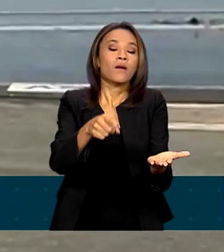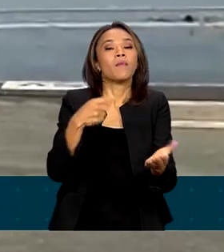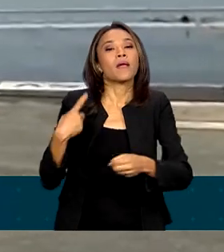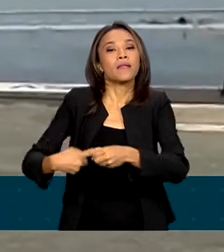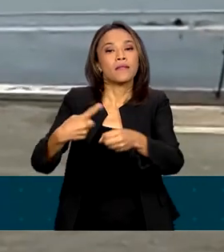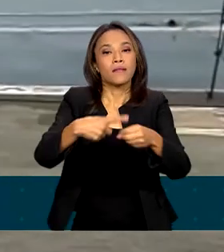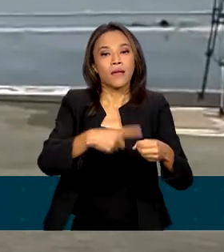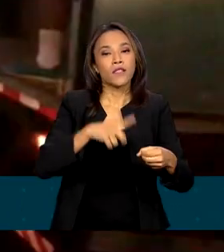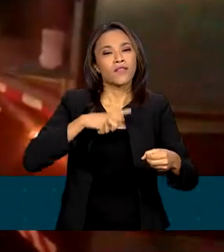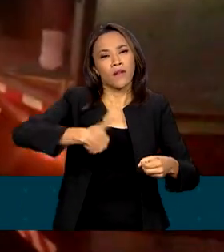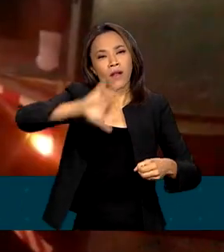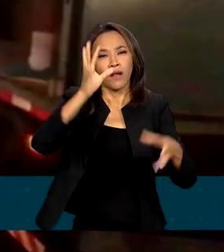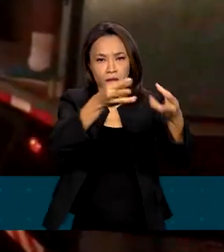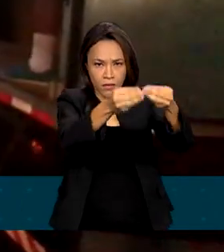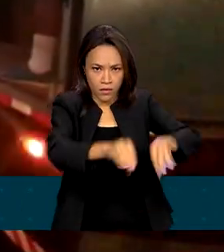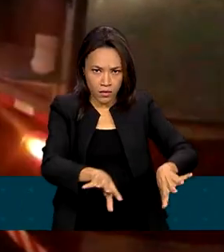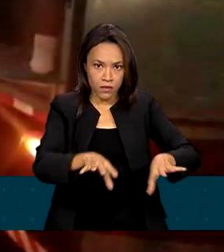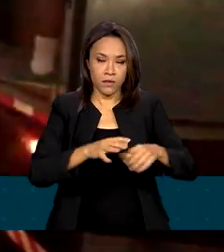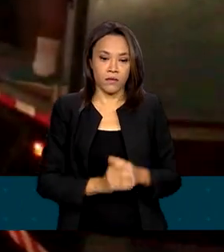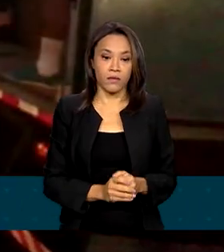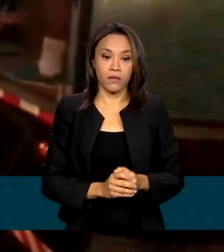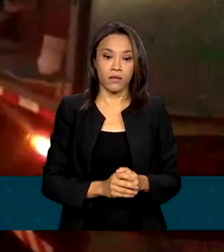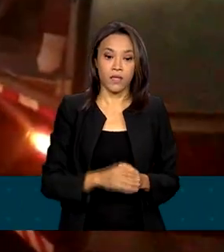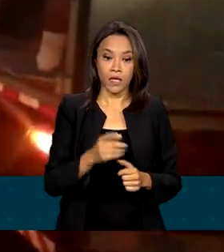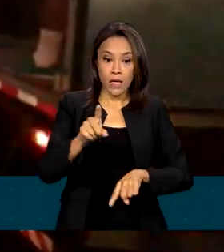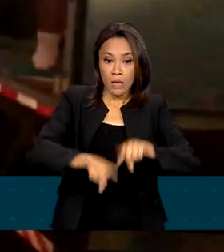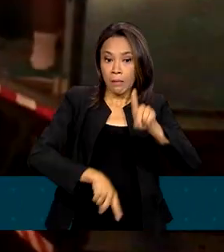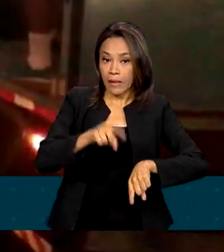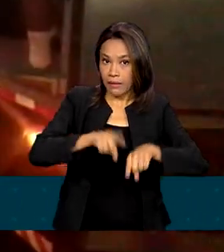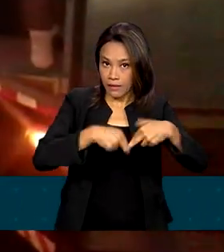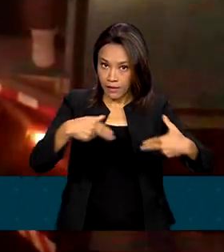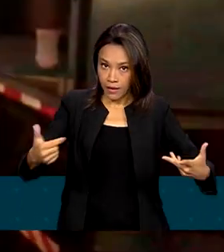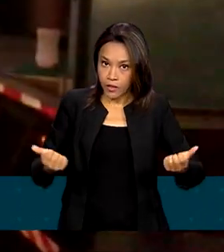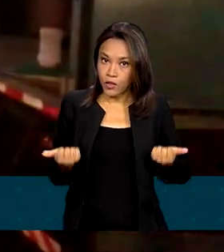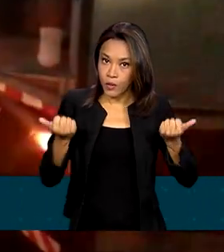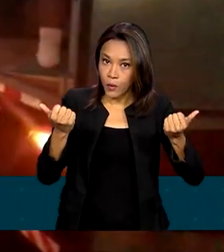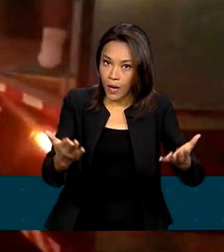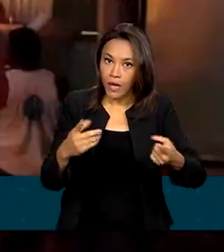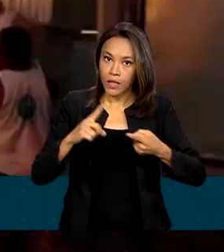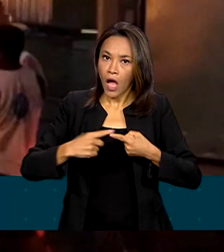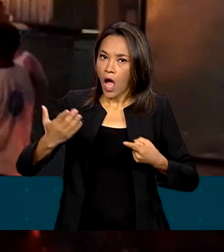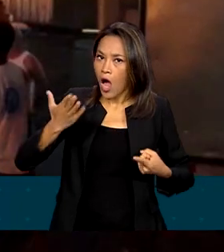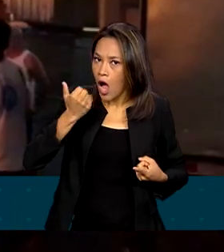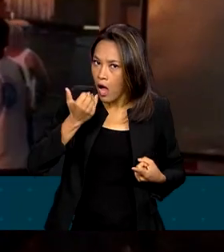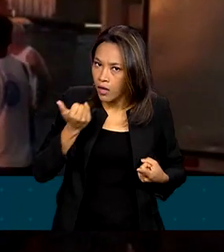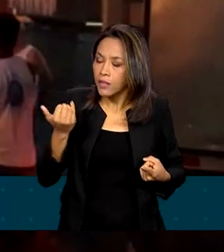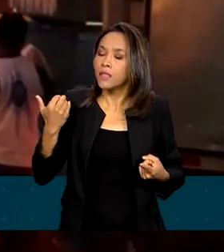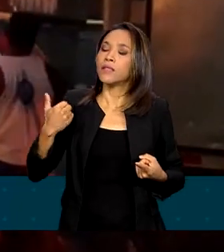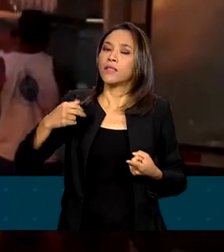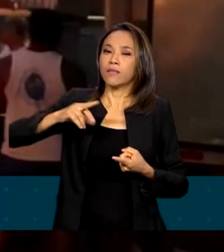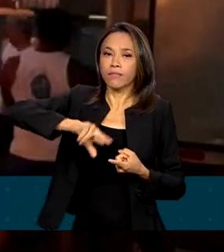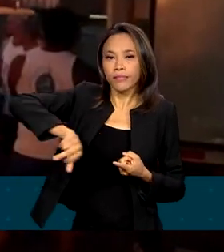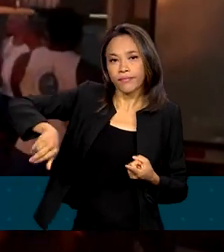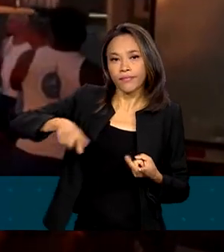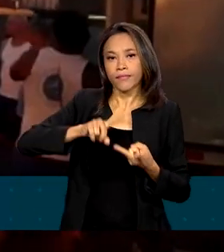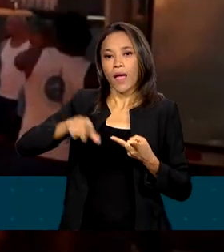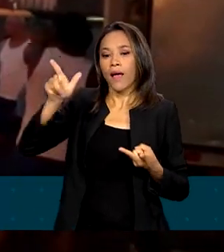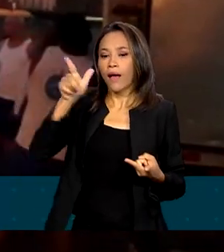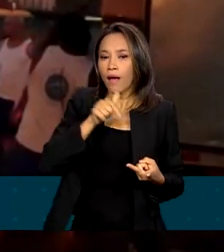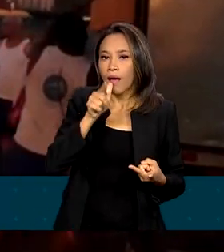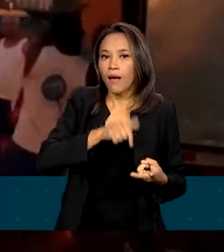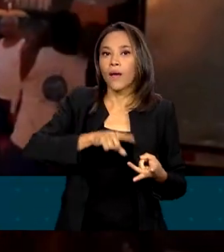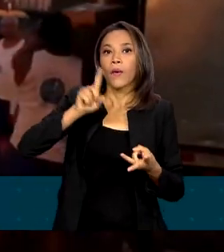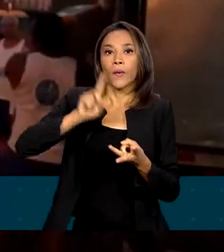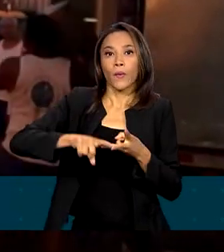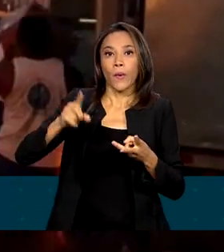fortes chuvas no fim de semana entre os produtos doados estão alimentos não perecíveis água e